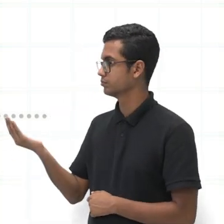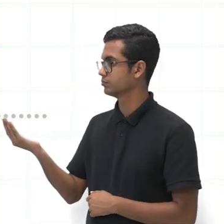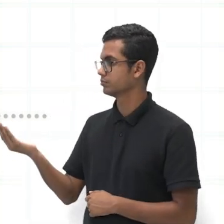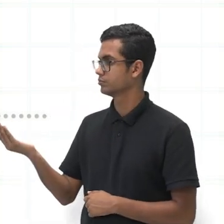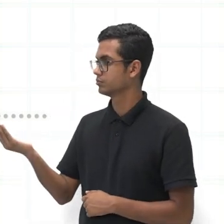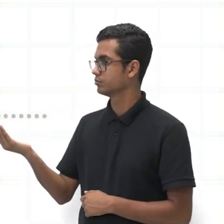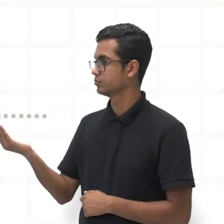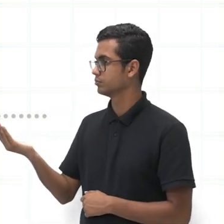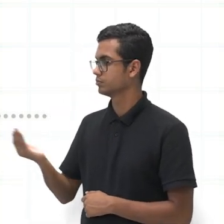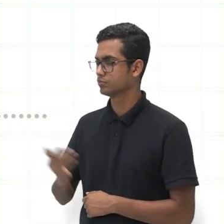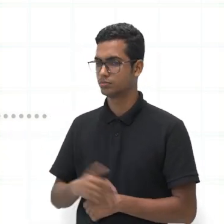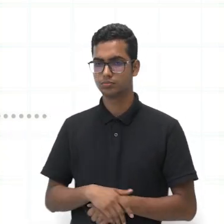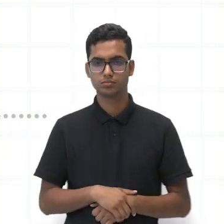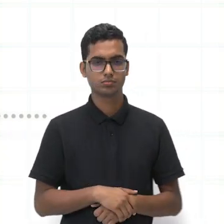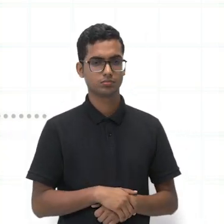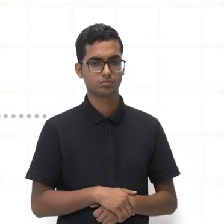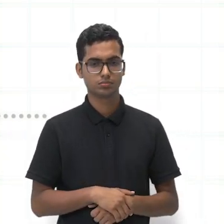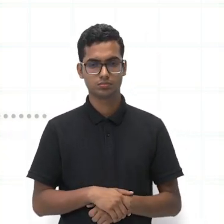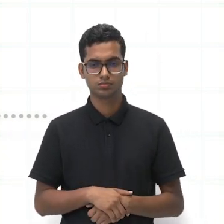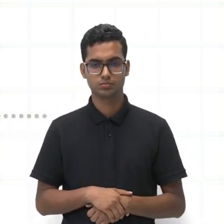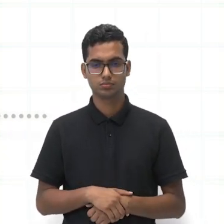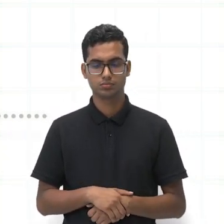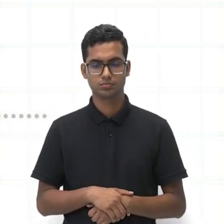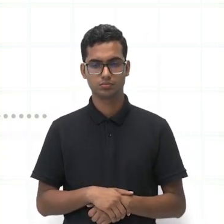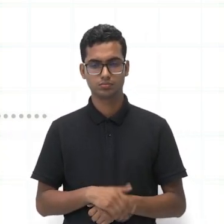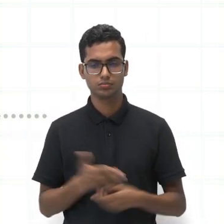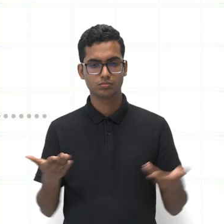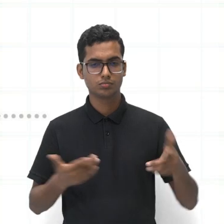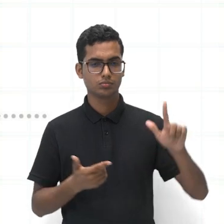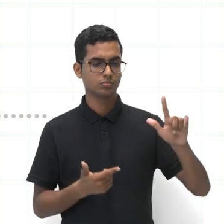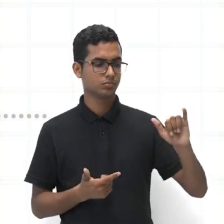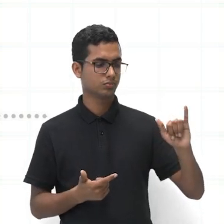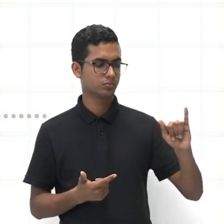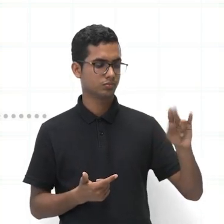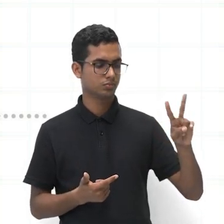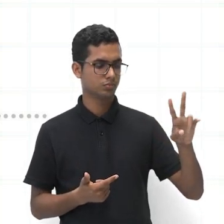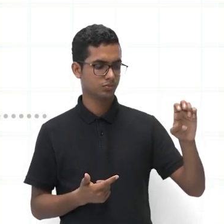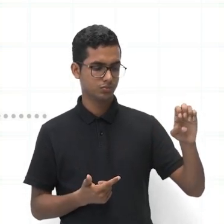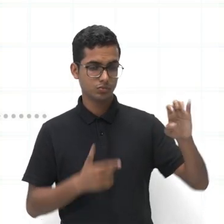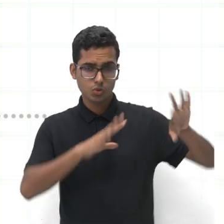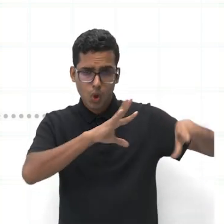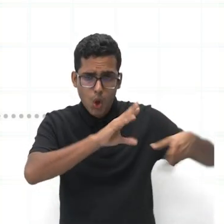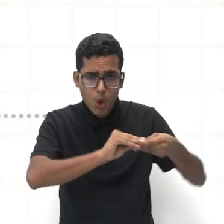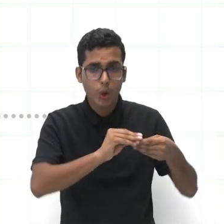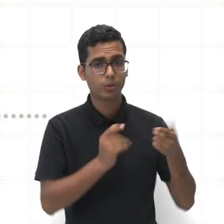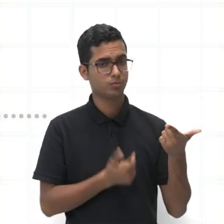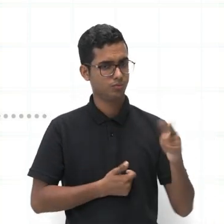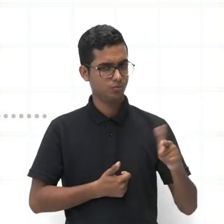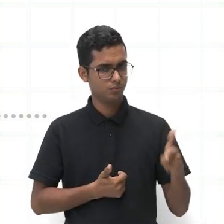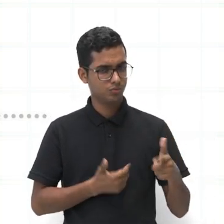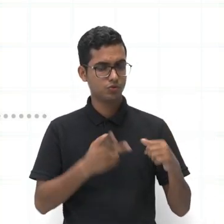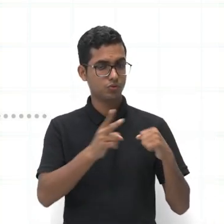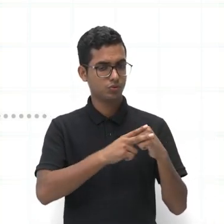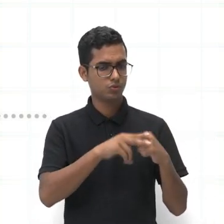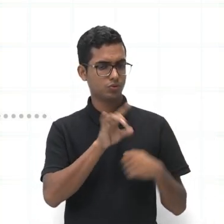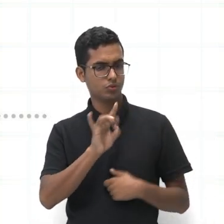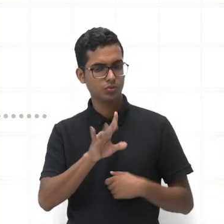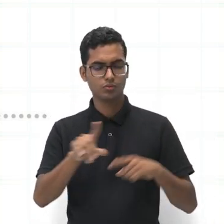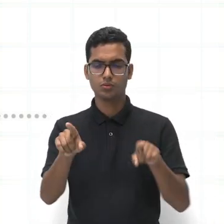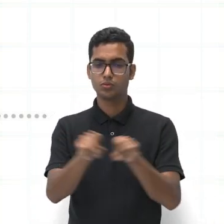she live? Não tem o complemento, em alguns casos, né, não